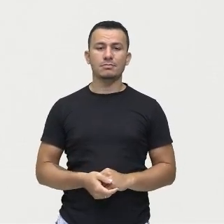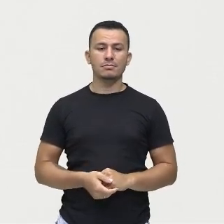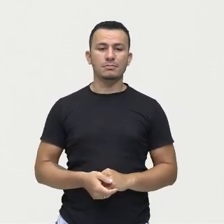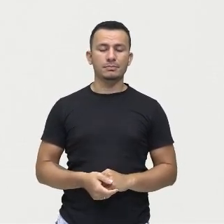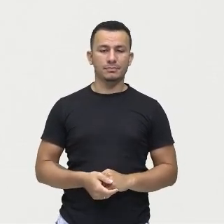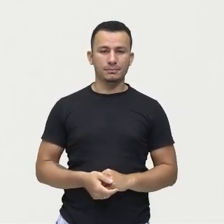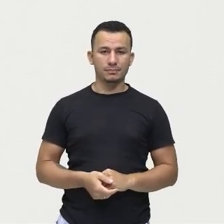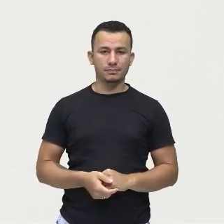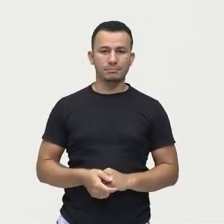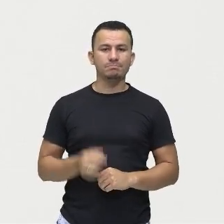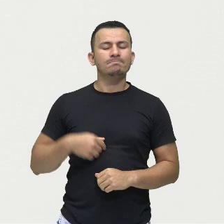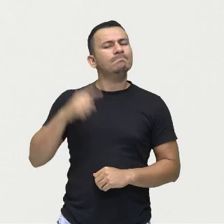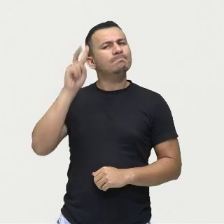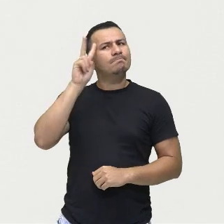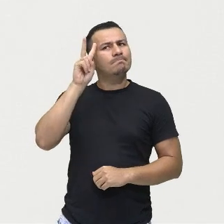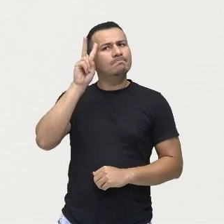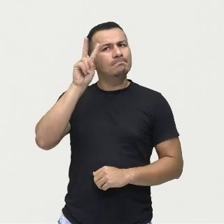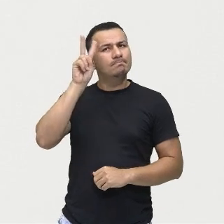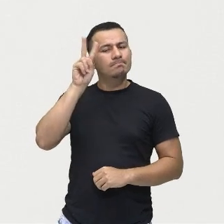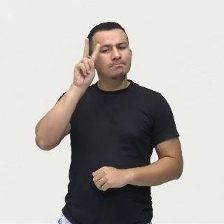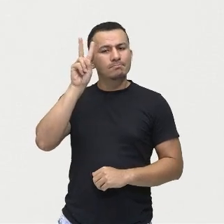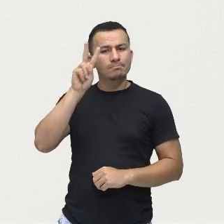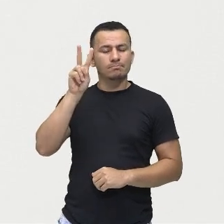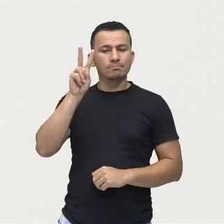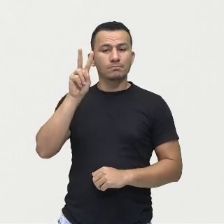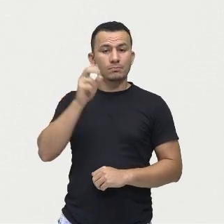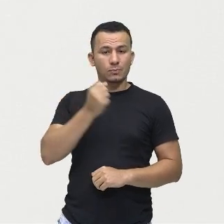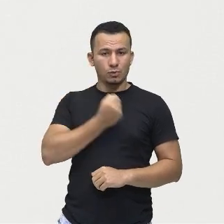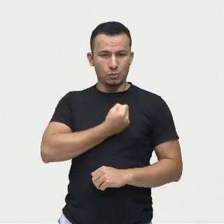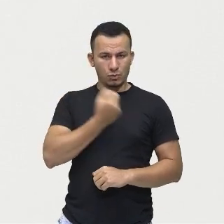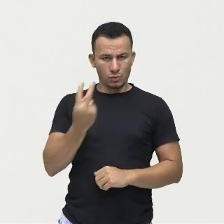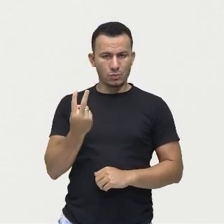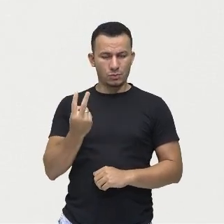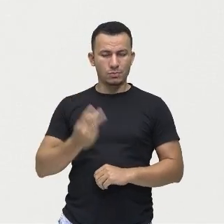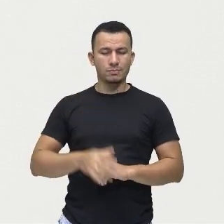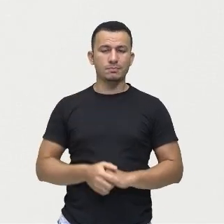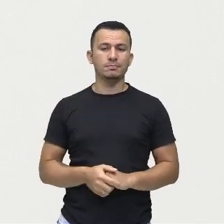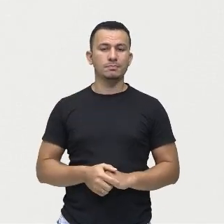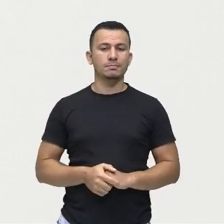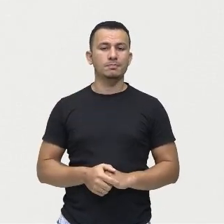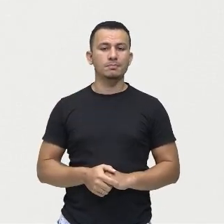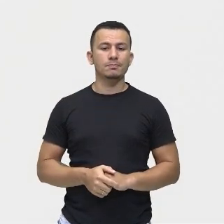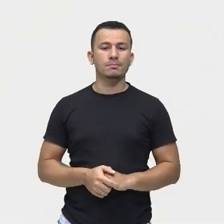Então, vamos relembrar depois a questão número 2, tá?